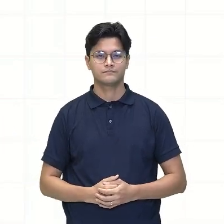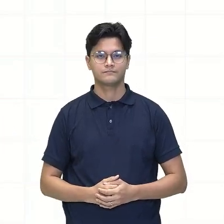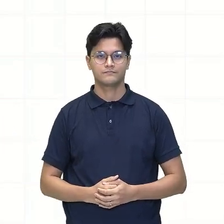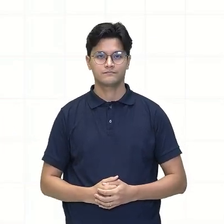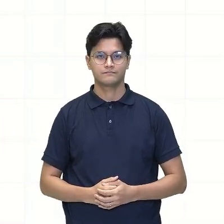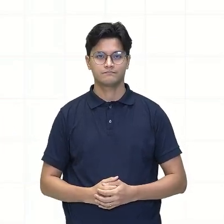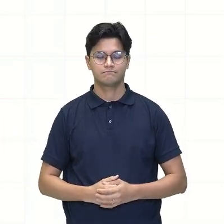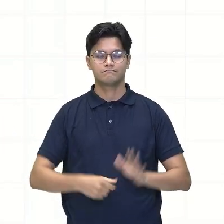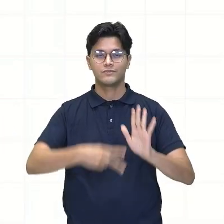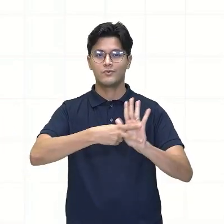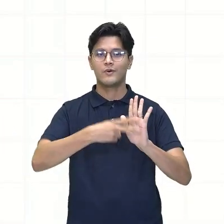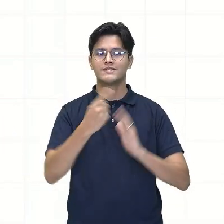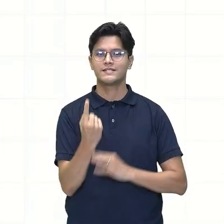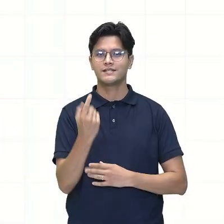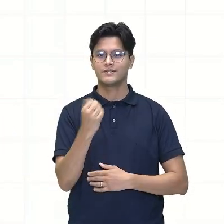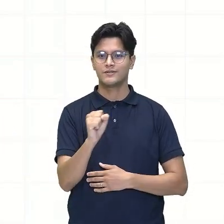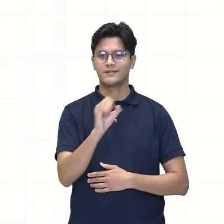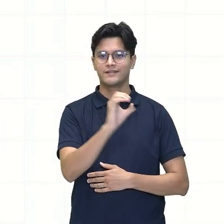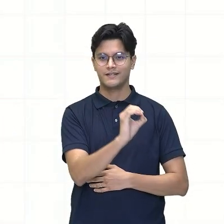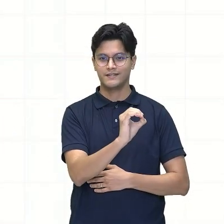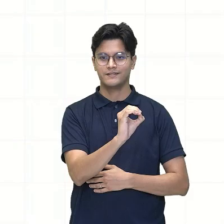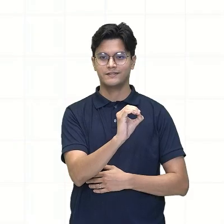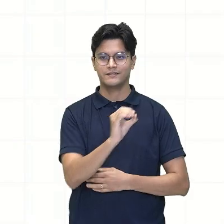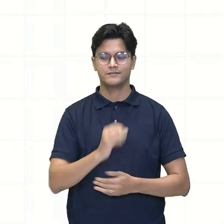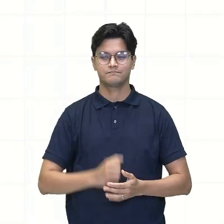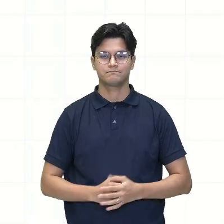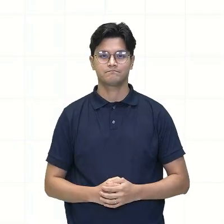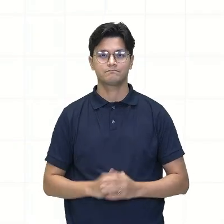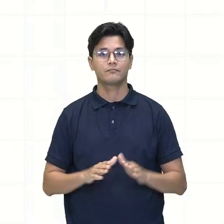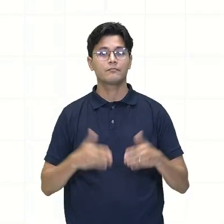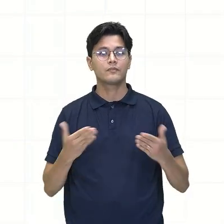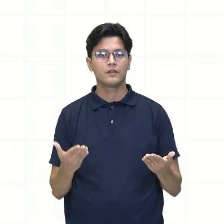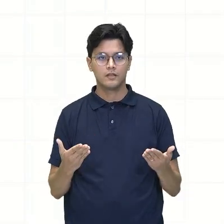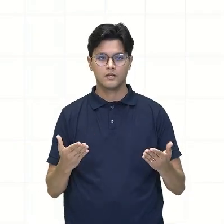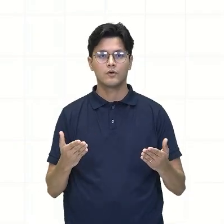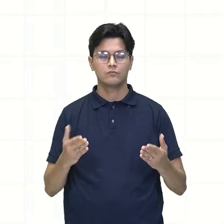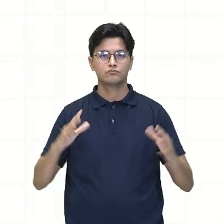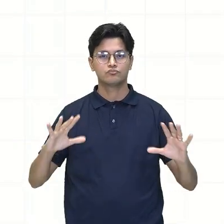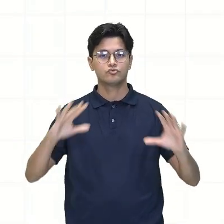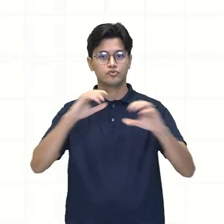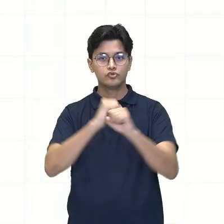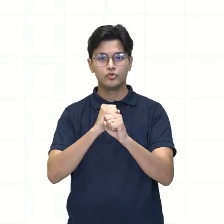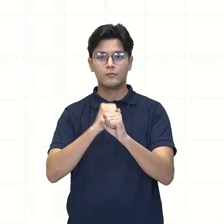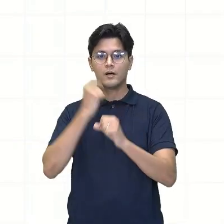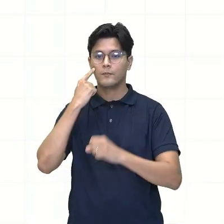180. Então, vamos somar primeiro o que a gente tem aqui, né?